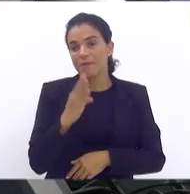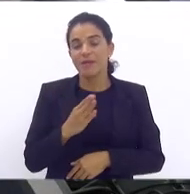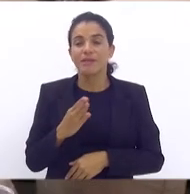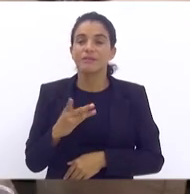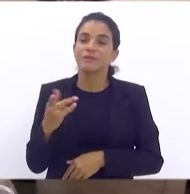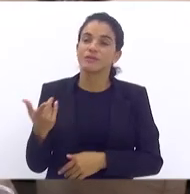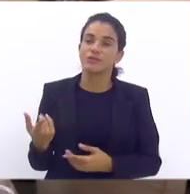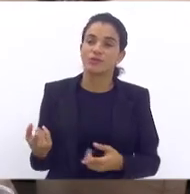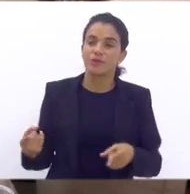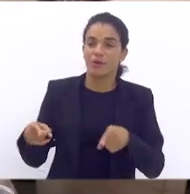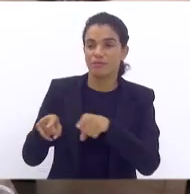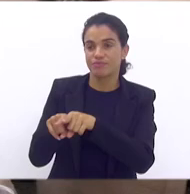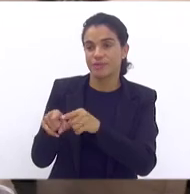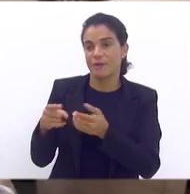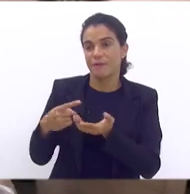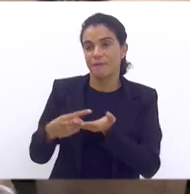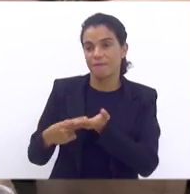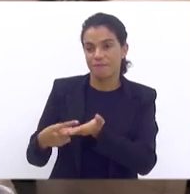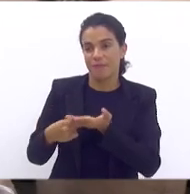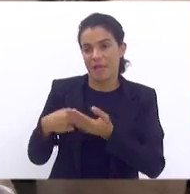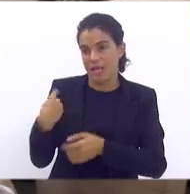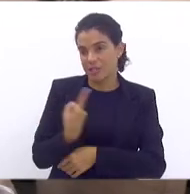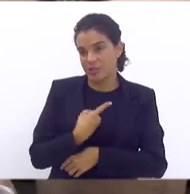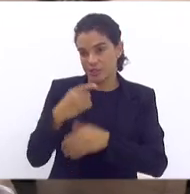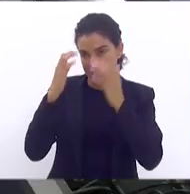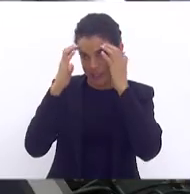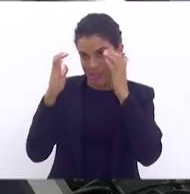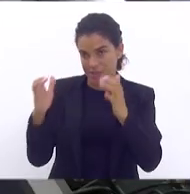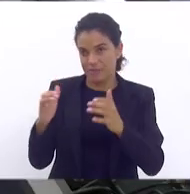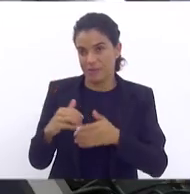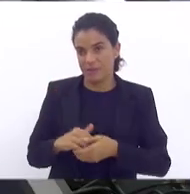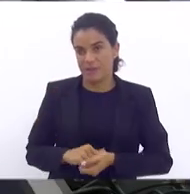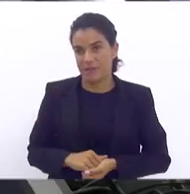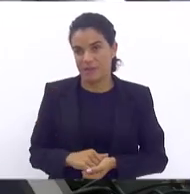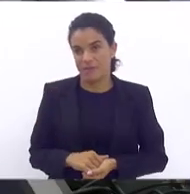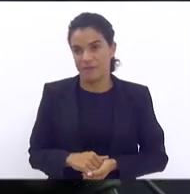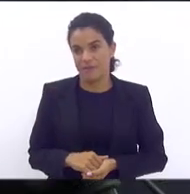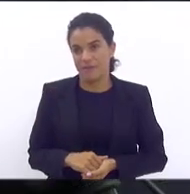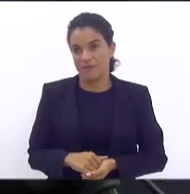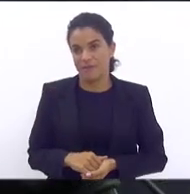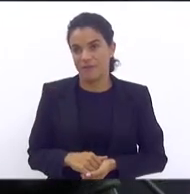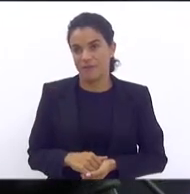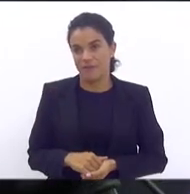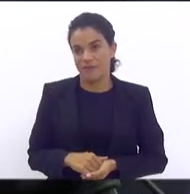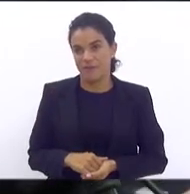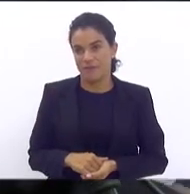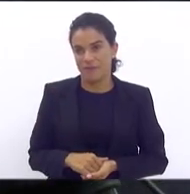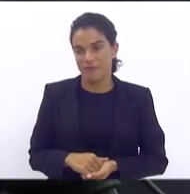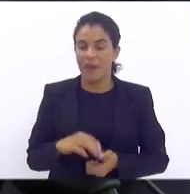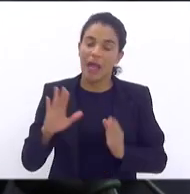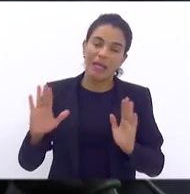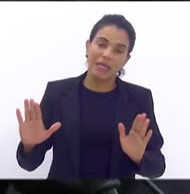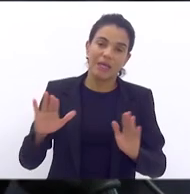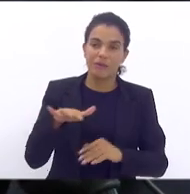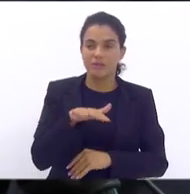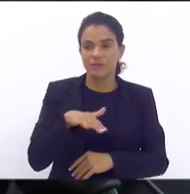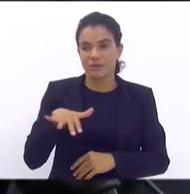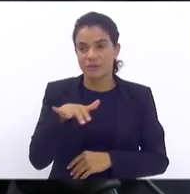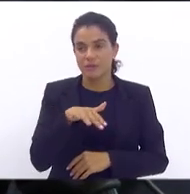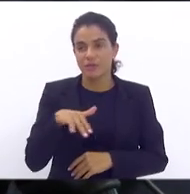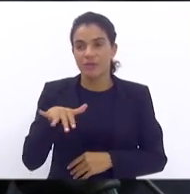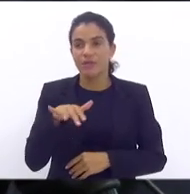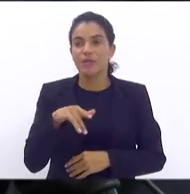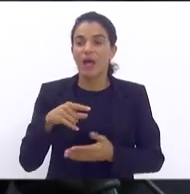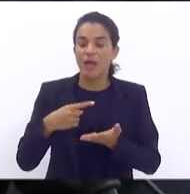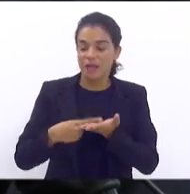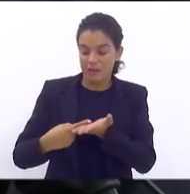da convenção, então ele tem que respeitar a convenção. E aonde que está na convenção? Aí é caso da DPC. aonde que está na convenção